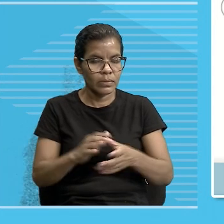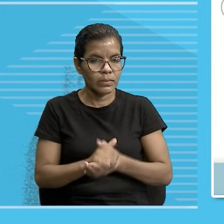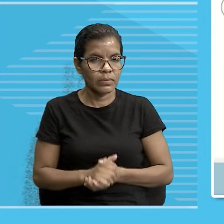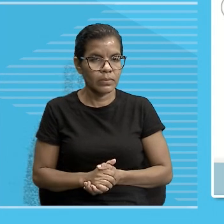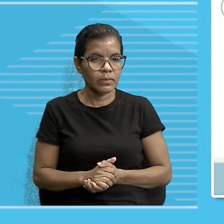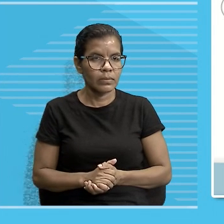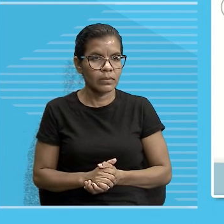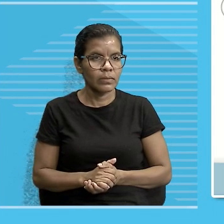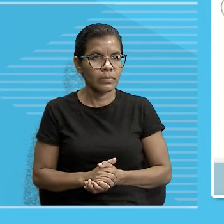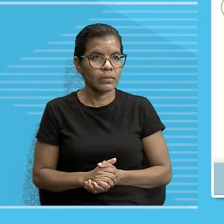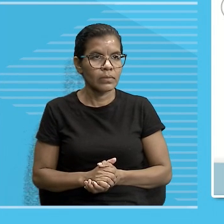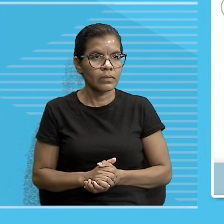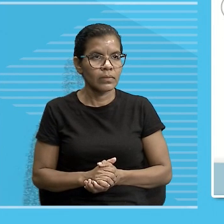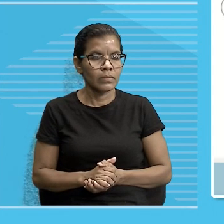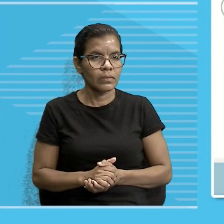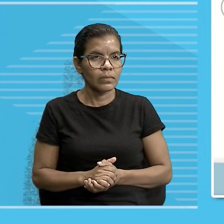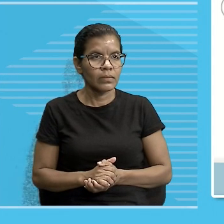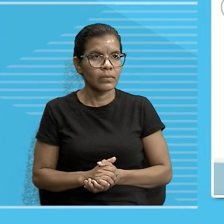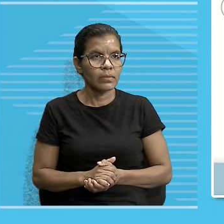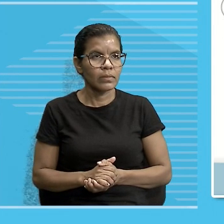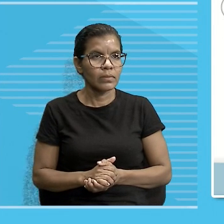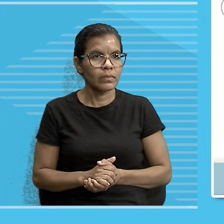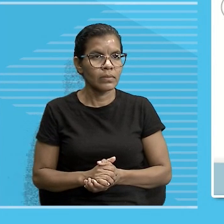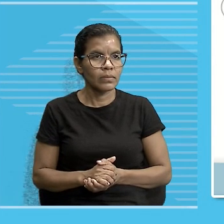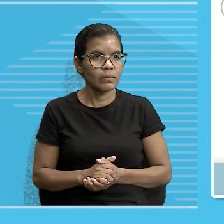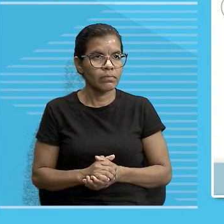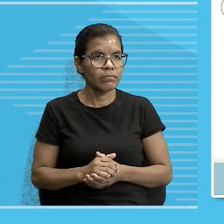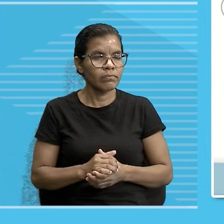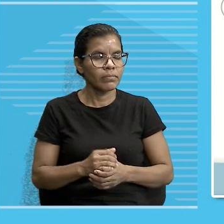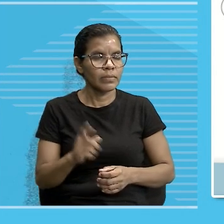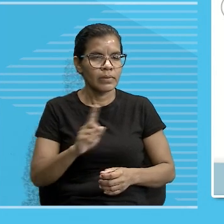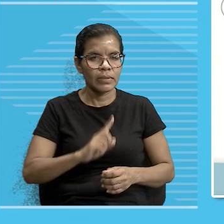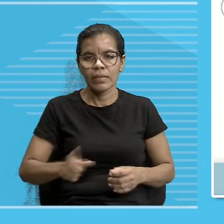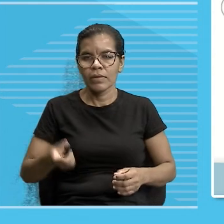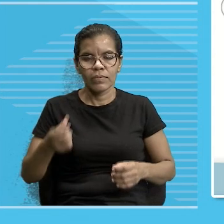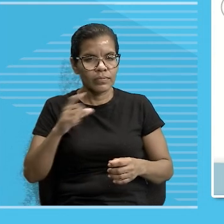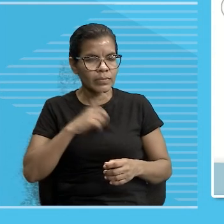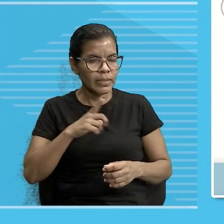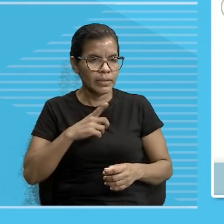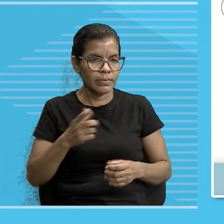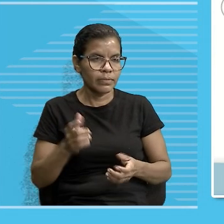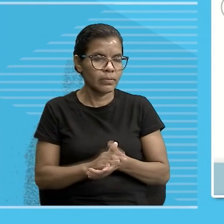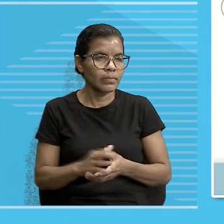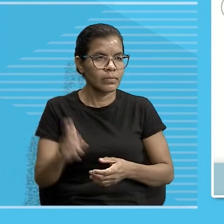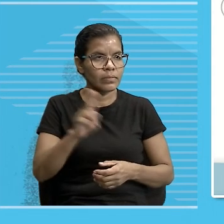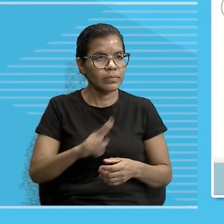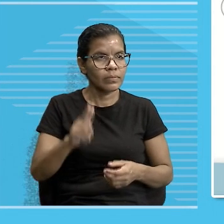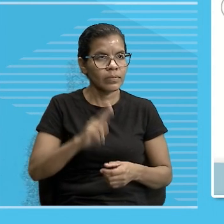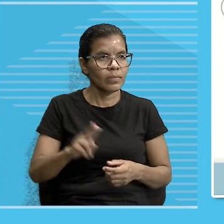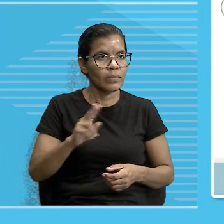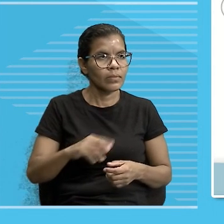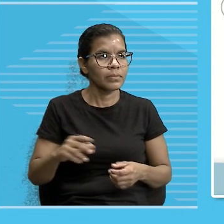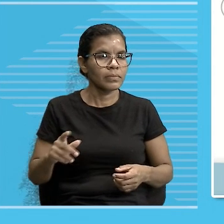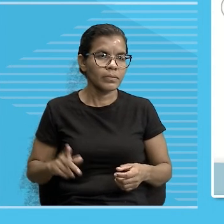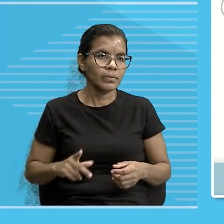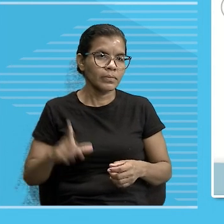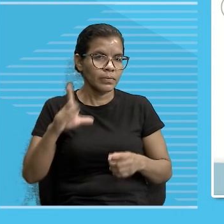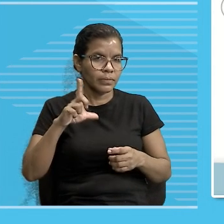Esse símbolo grau foi abolido nela. Ela utiliza só a letra K